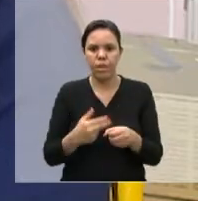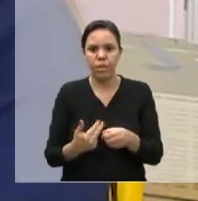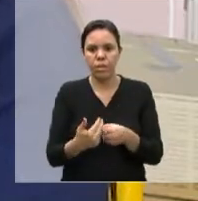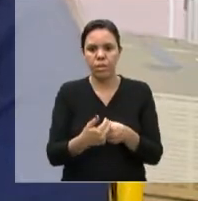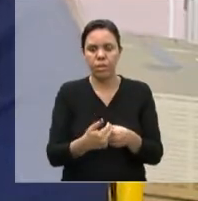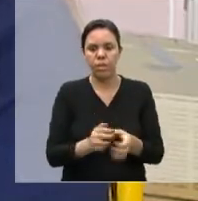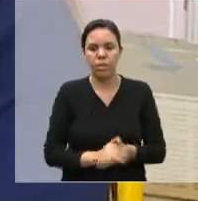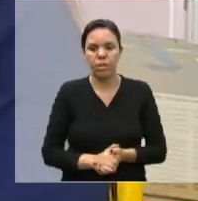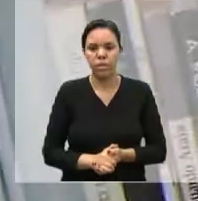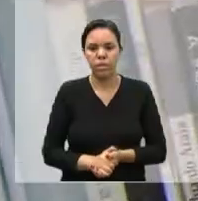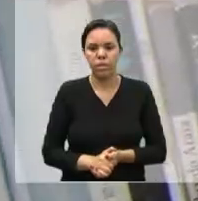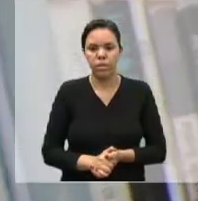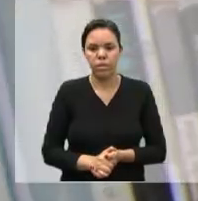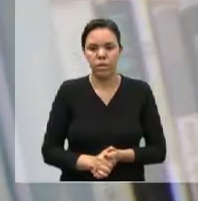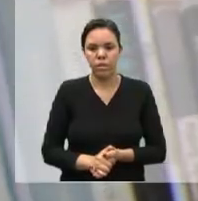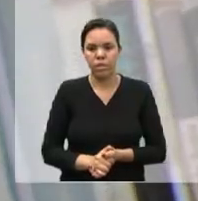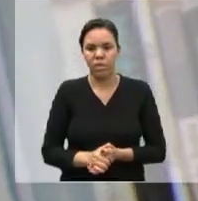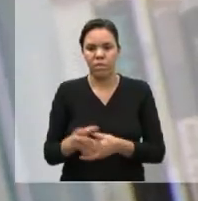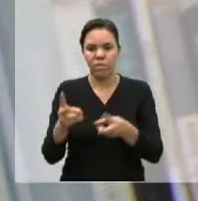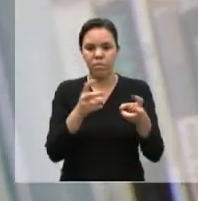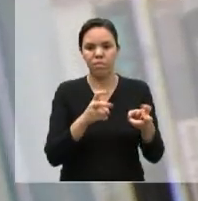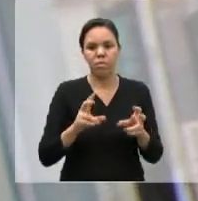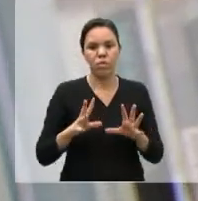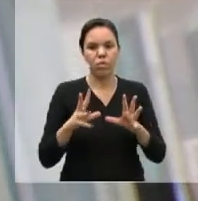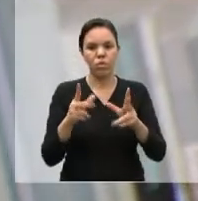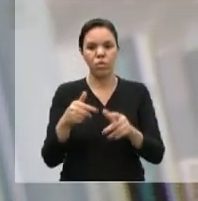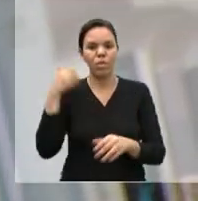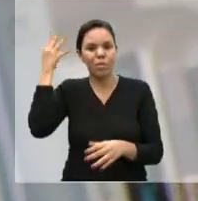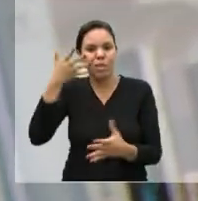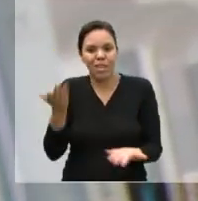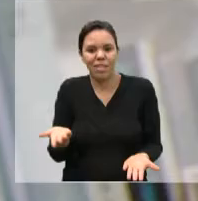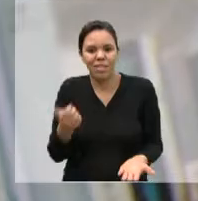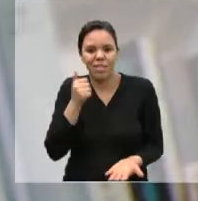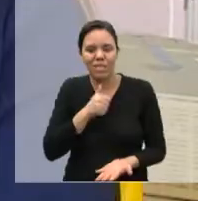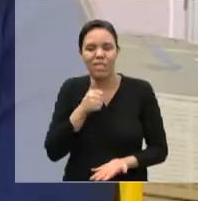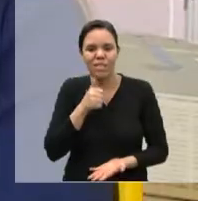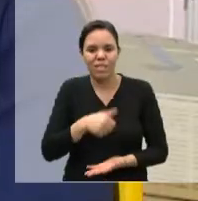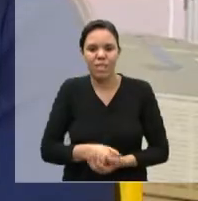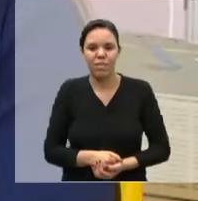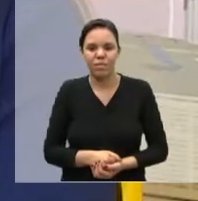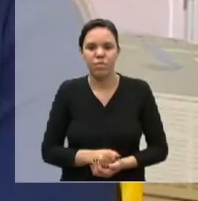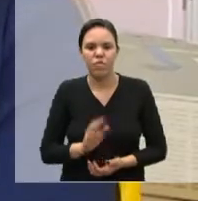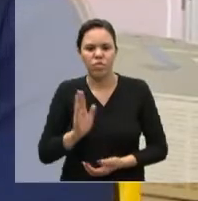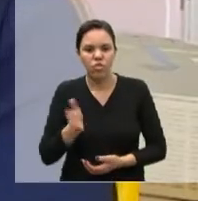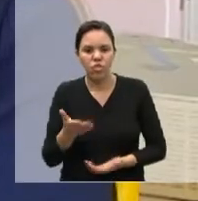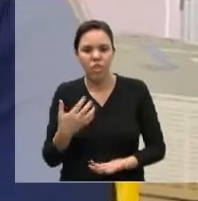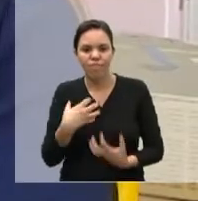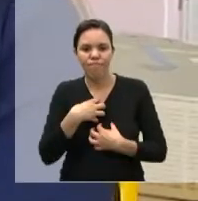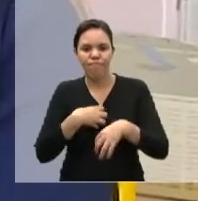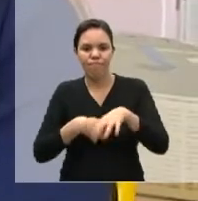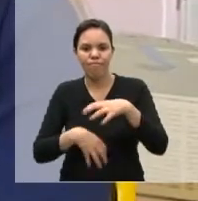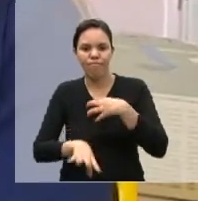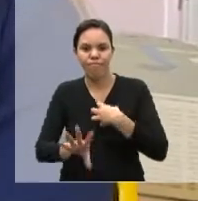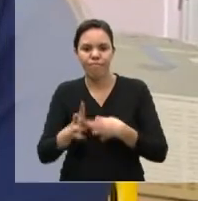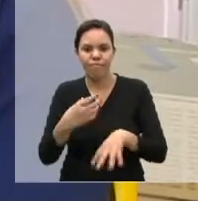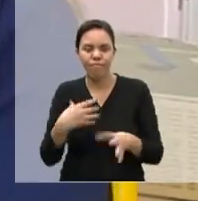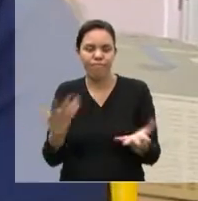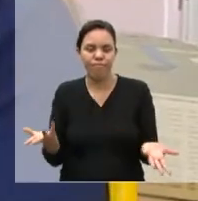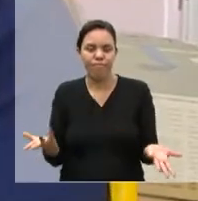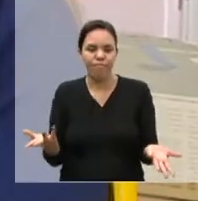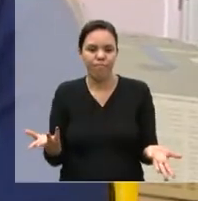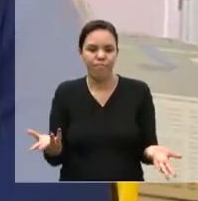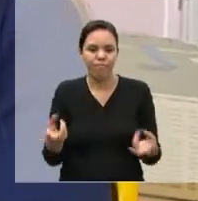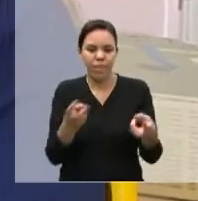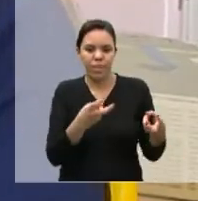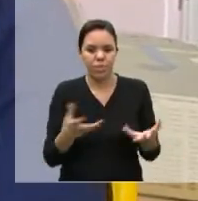todas as palestrantes são mulheres? Então elas já criaram ali uma empatia mesmo. Então elas mesmas perceberam que era um evento atraindo